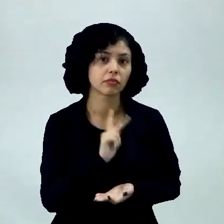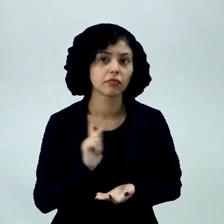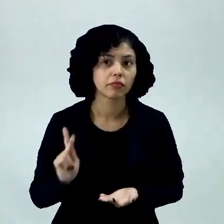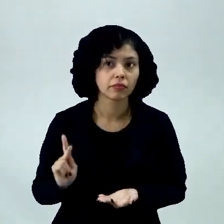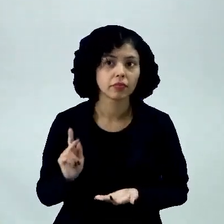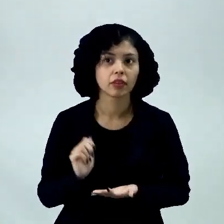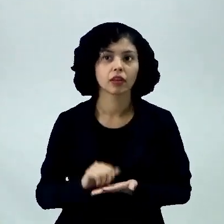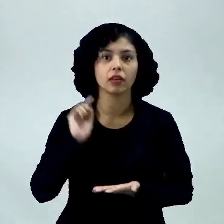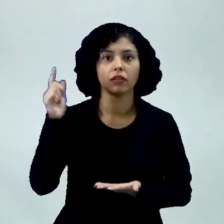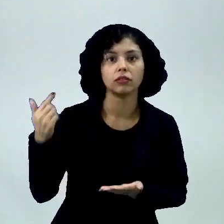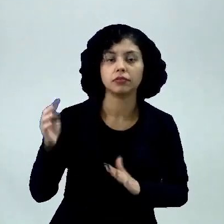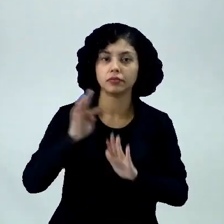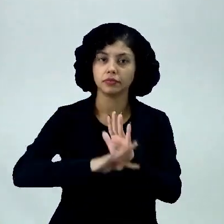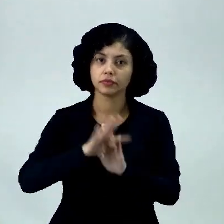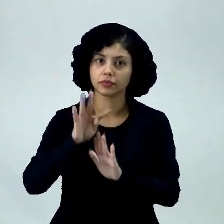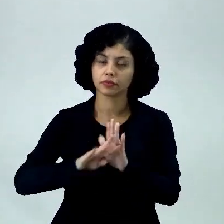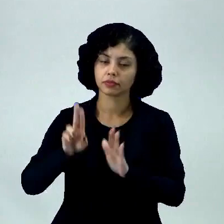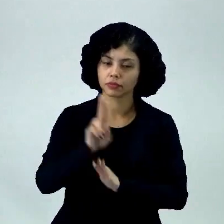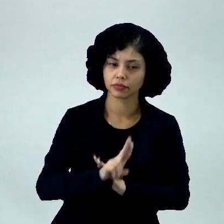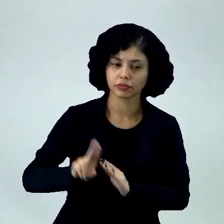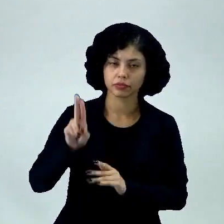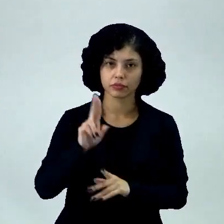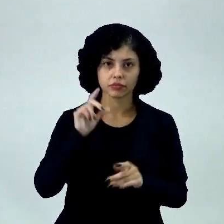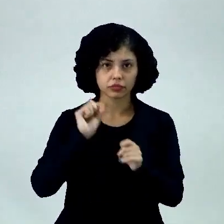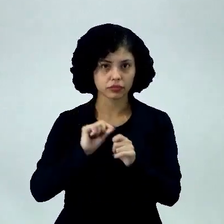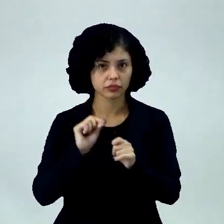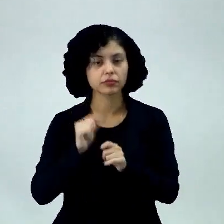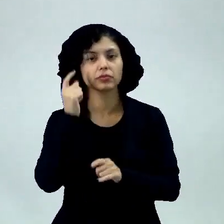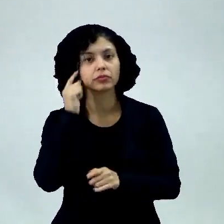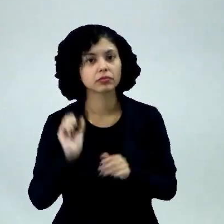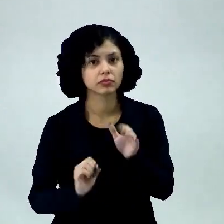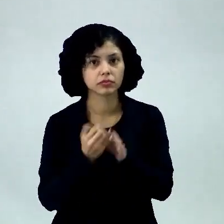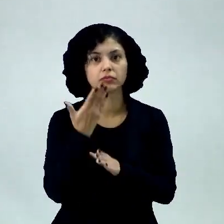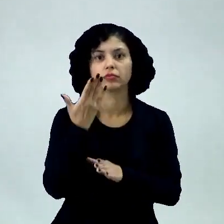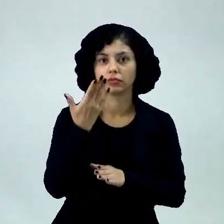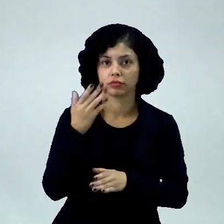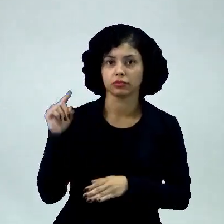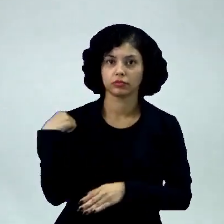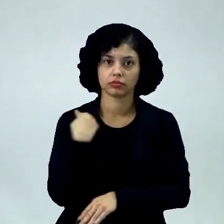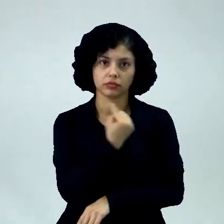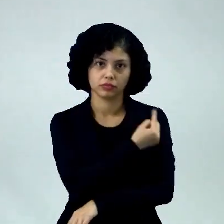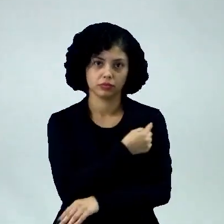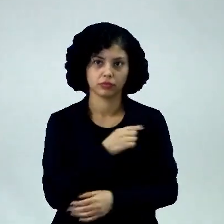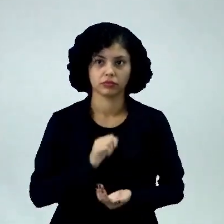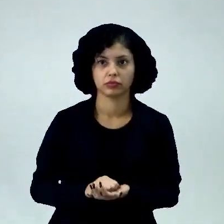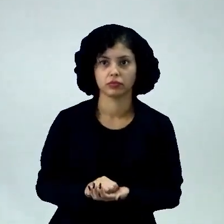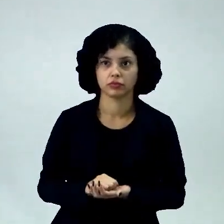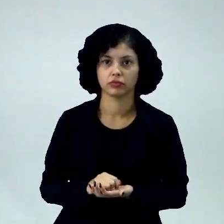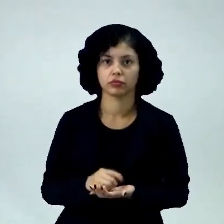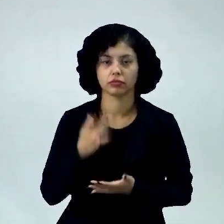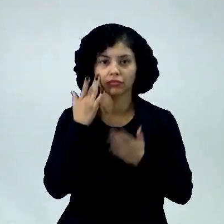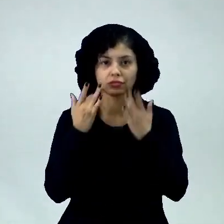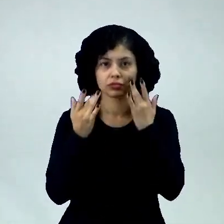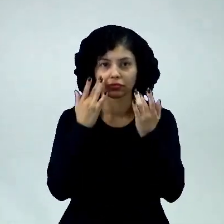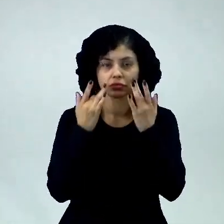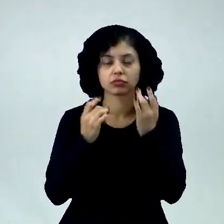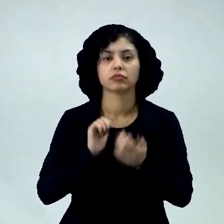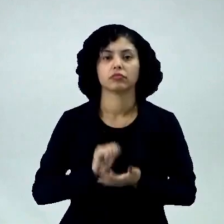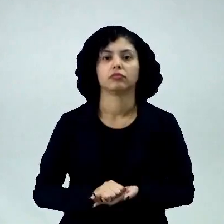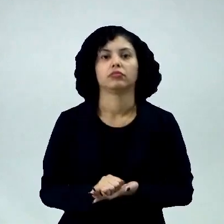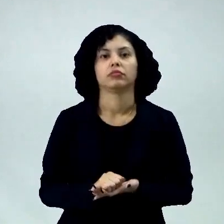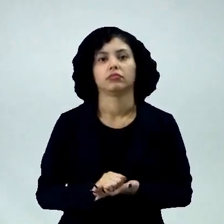texto dramático é aquele texto que a gente vai utilizar para criar aí a nossa peça teatral, né?